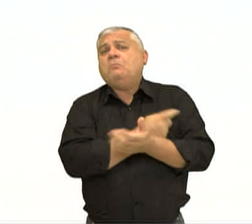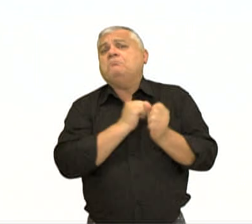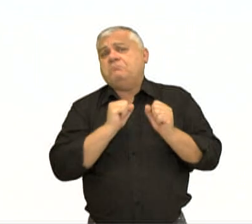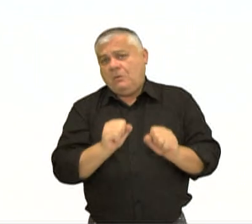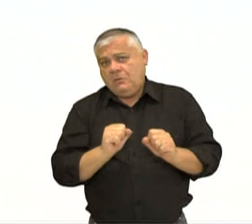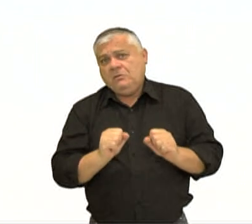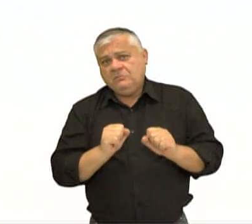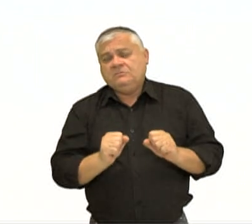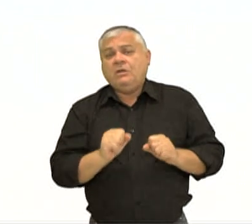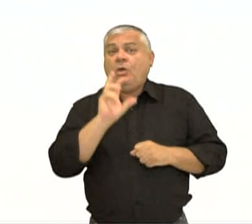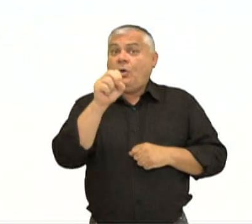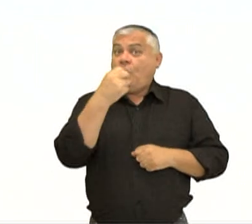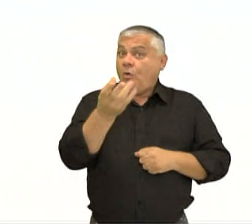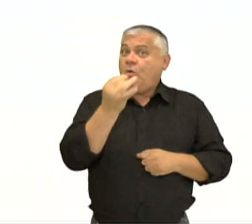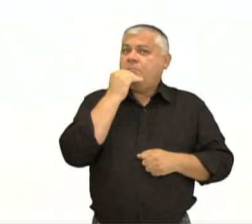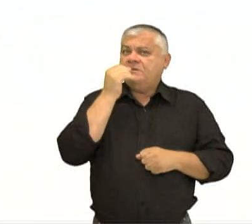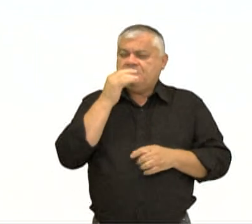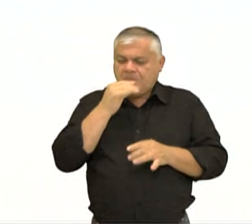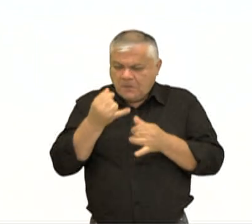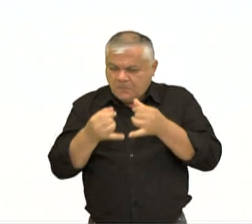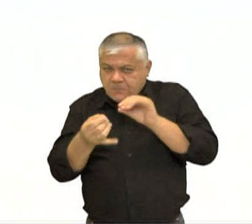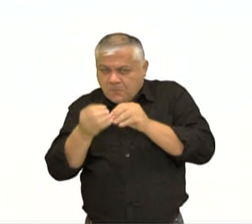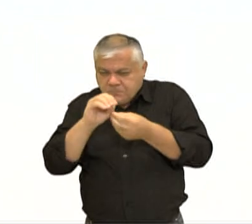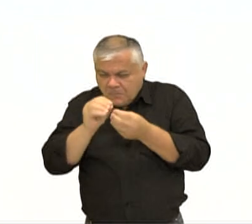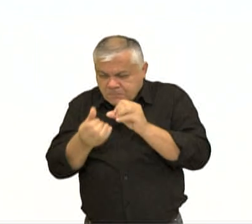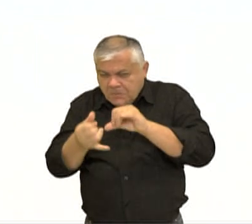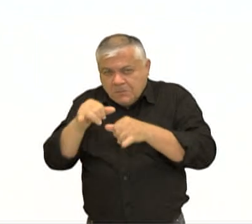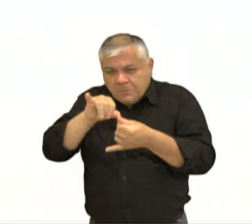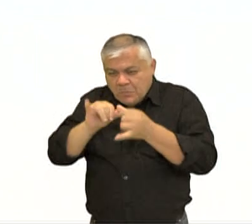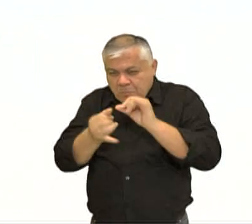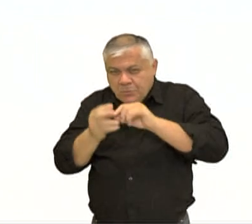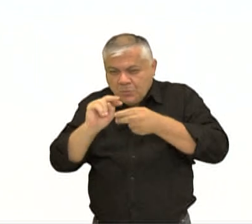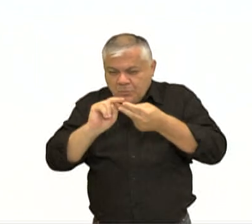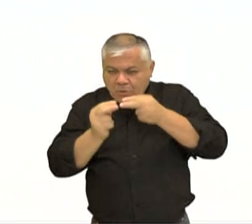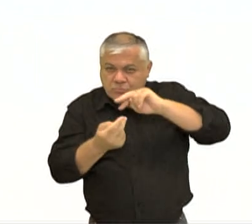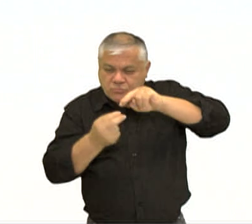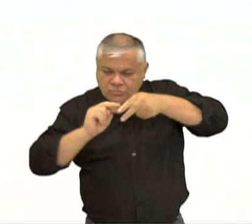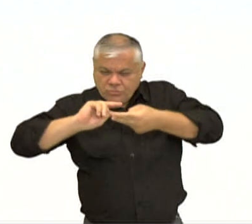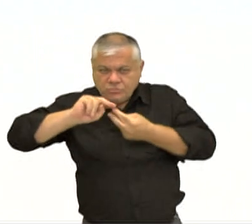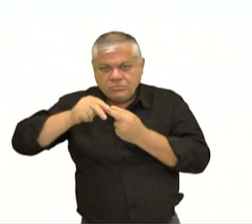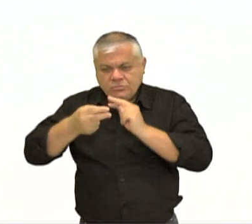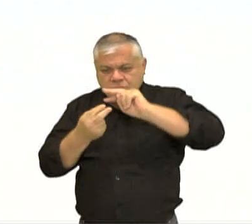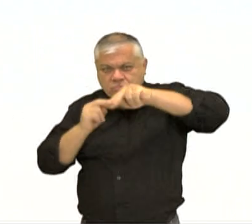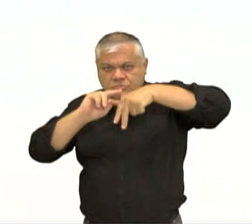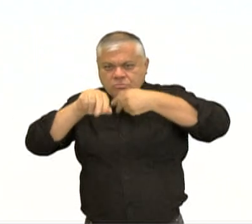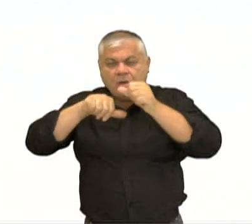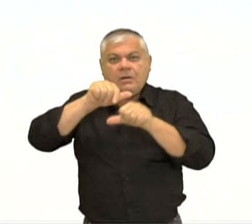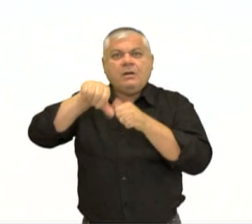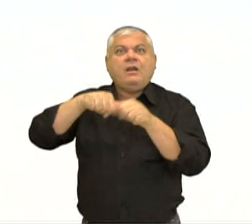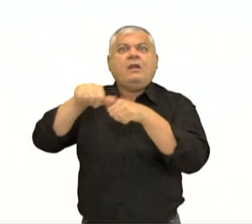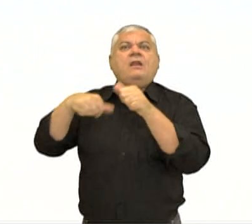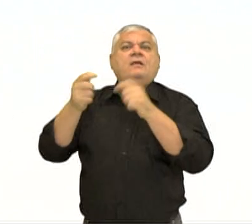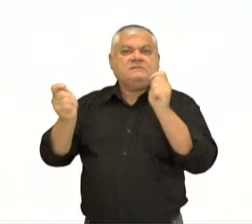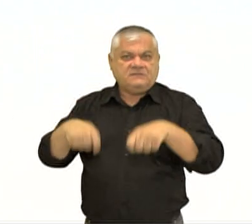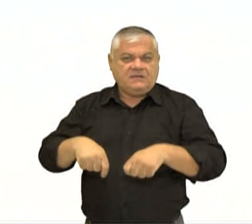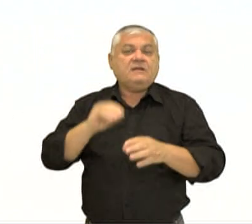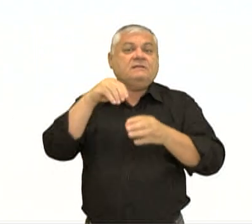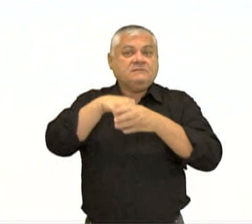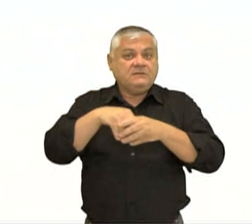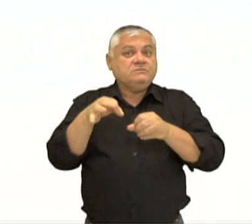do vírus ou recombinação entre o material genético que está ali do vírus dentro das células. E